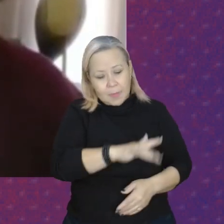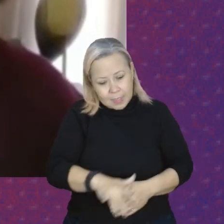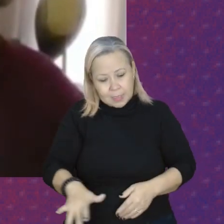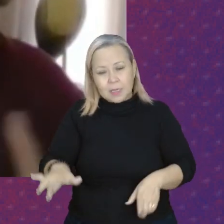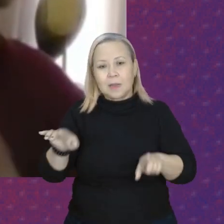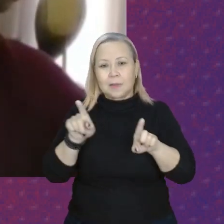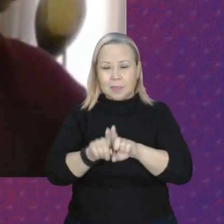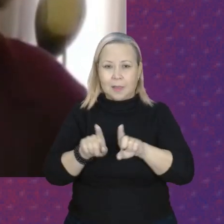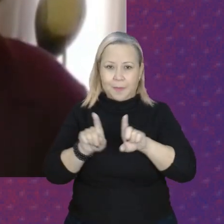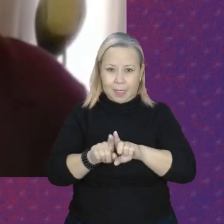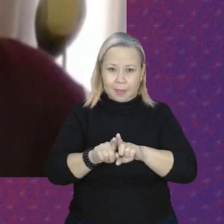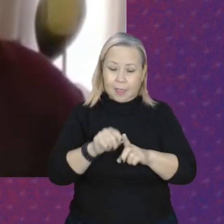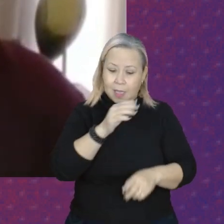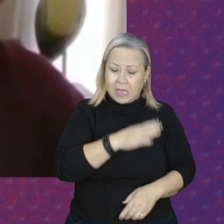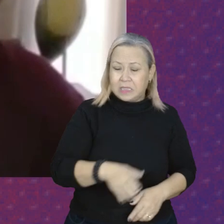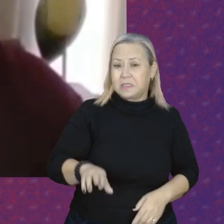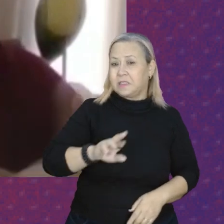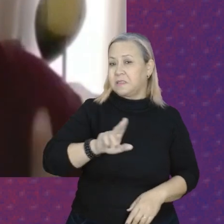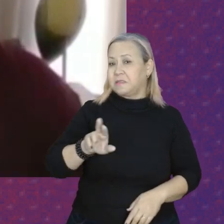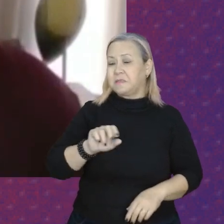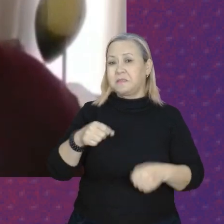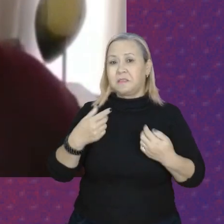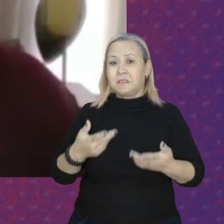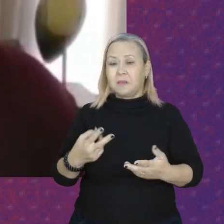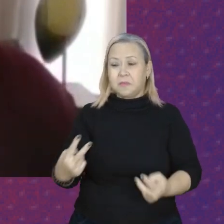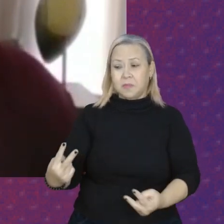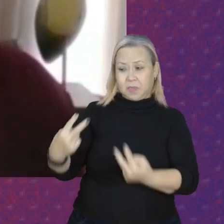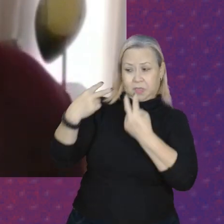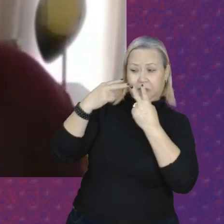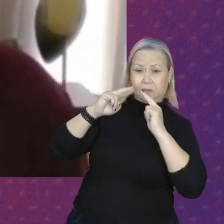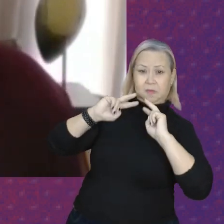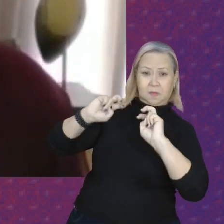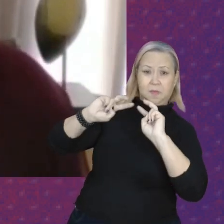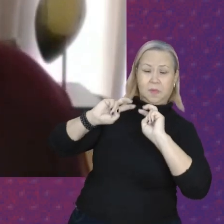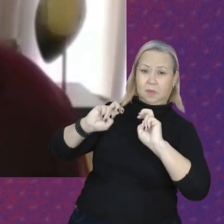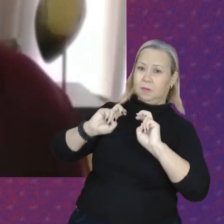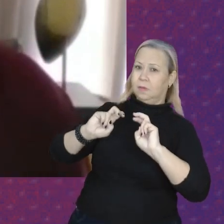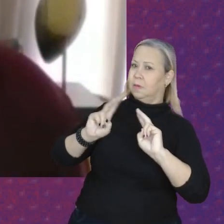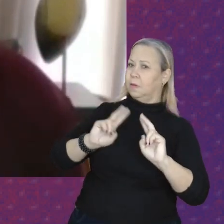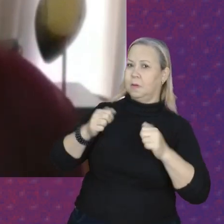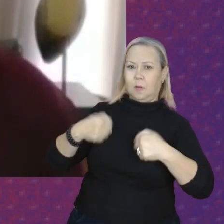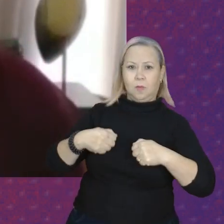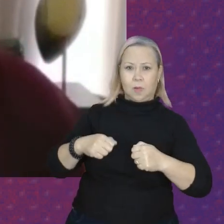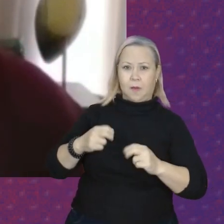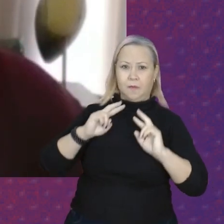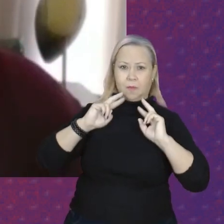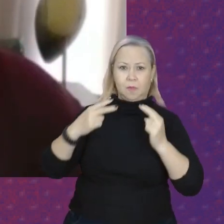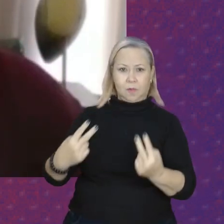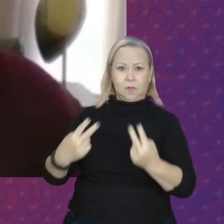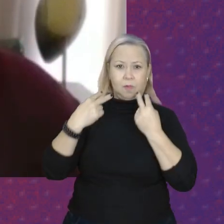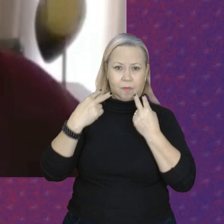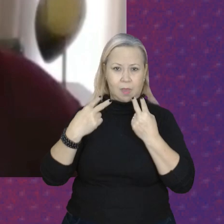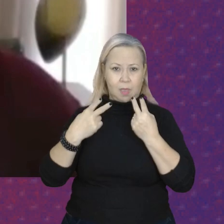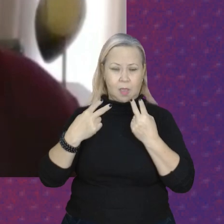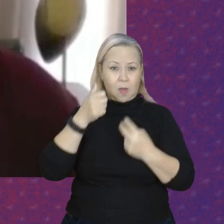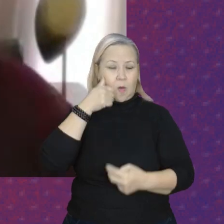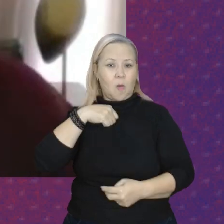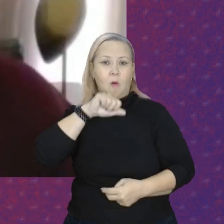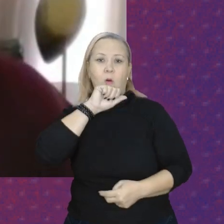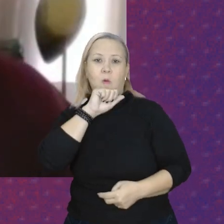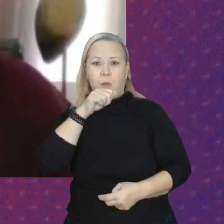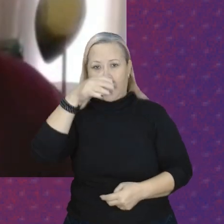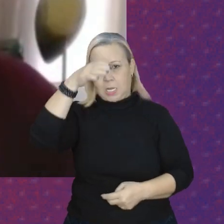crianças. As crianças que não devem nos enxergar como uma segunda mãe. Nós não somos mãe nem tia.